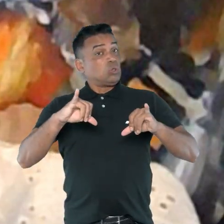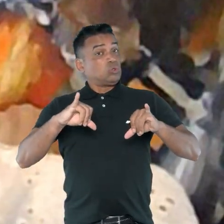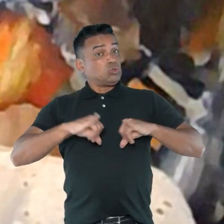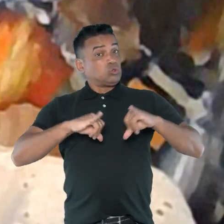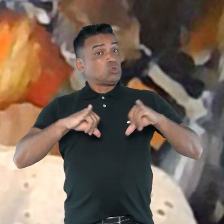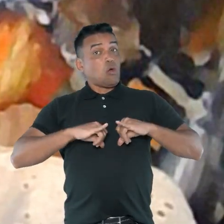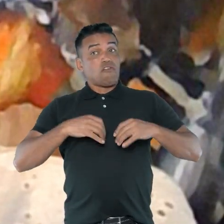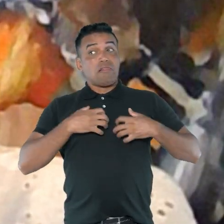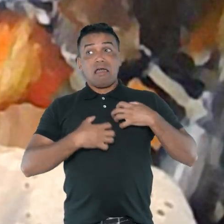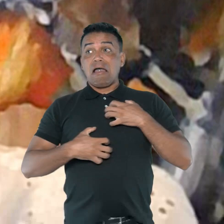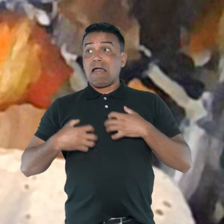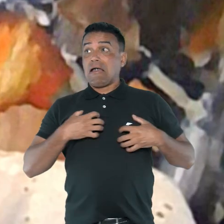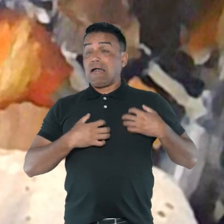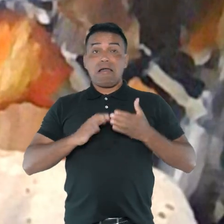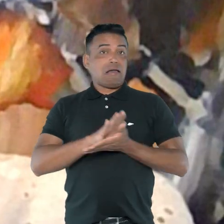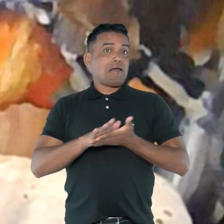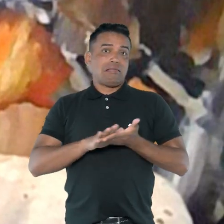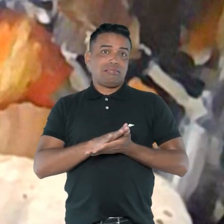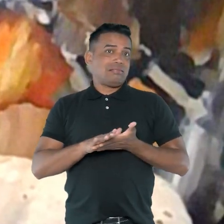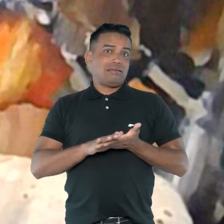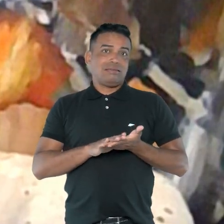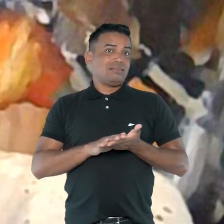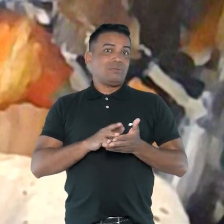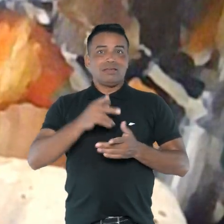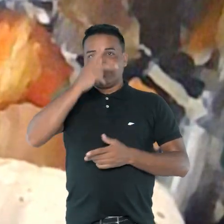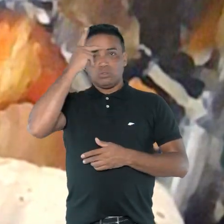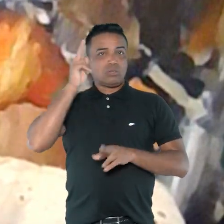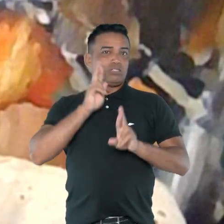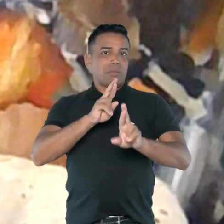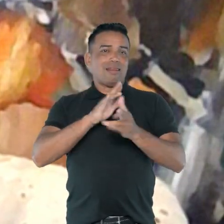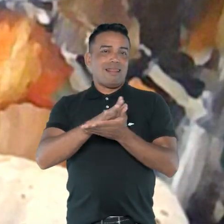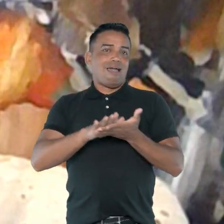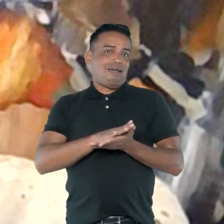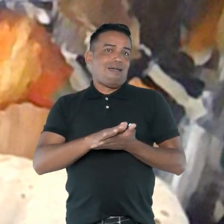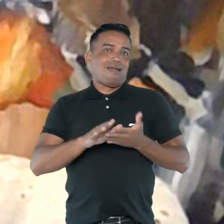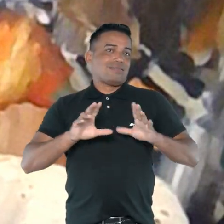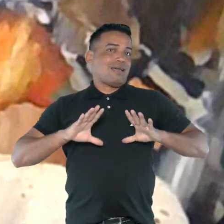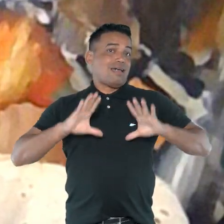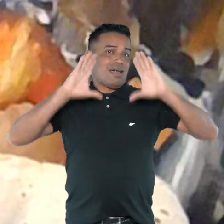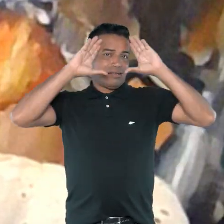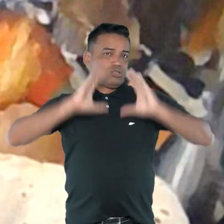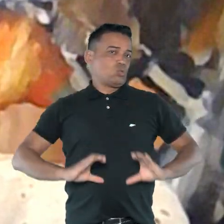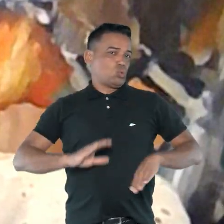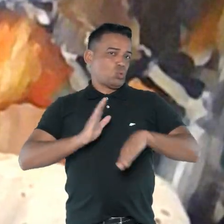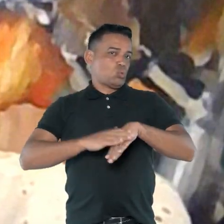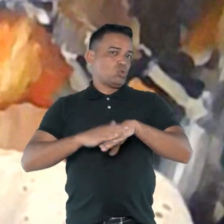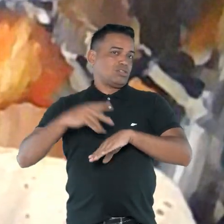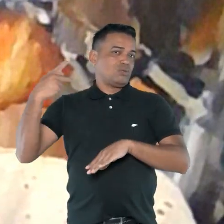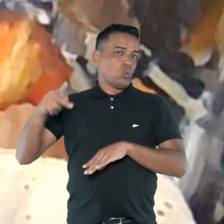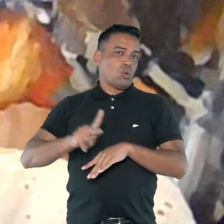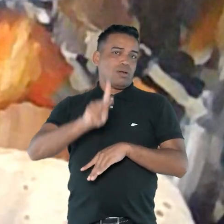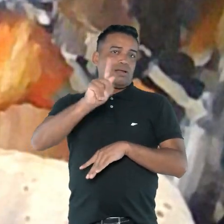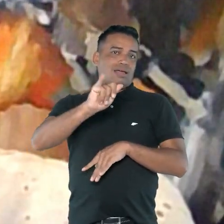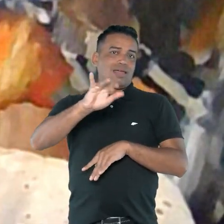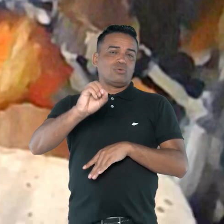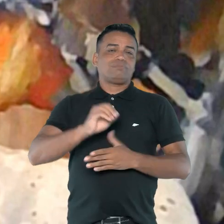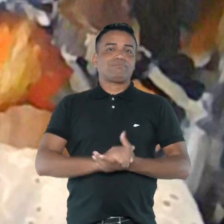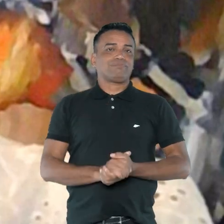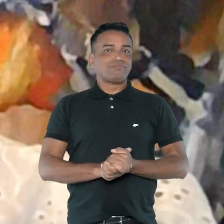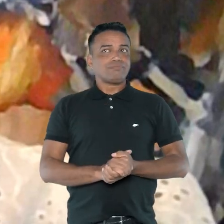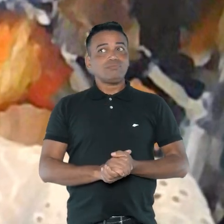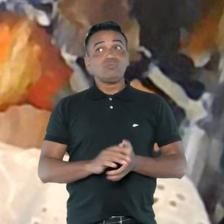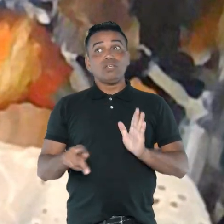sofrer nenhum tipo de retaliação, porque ninguém espera isso dele. Então, e assim, isso